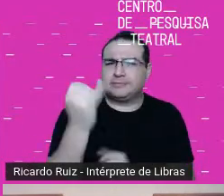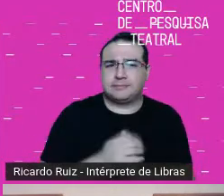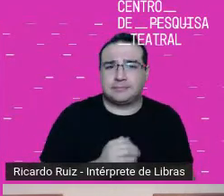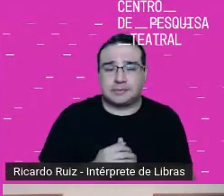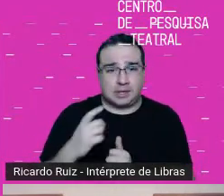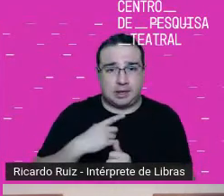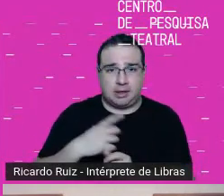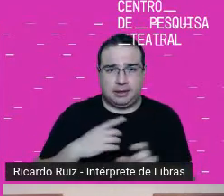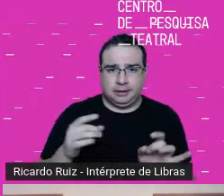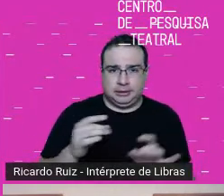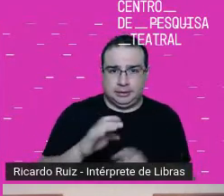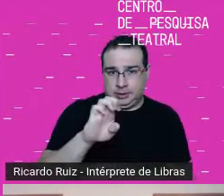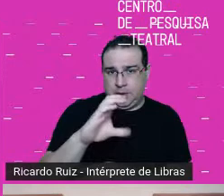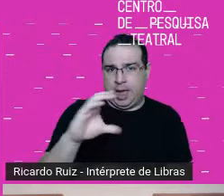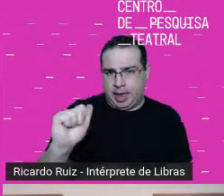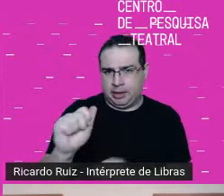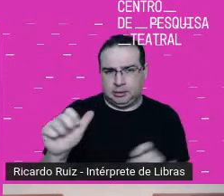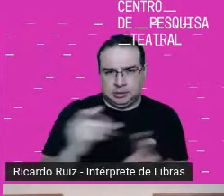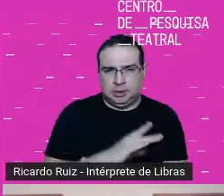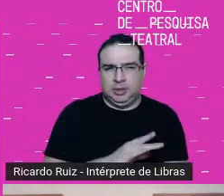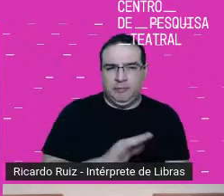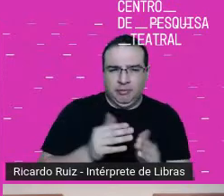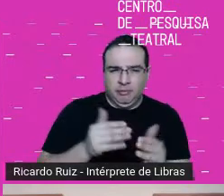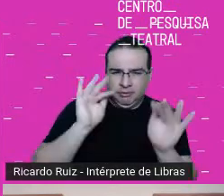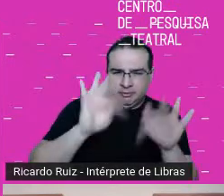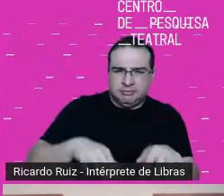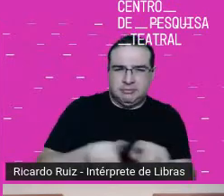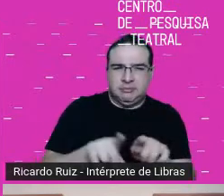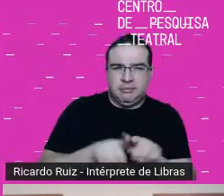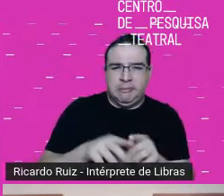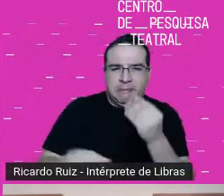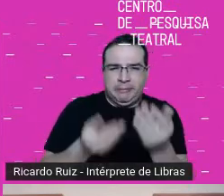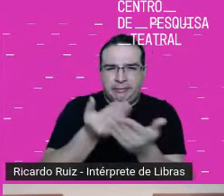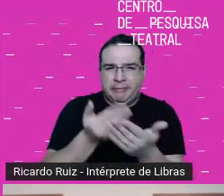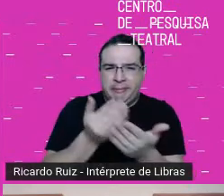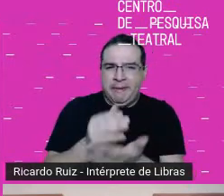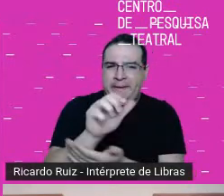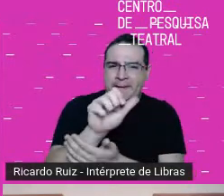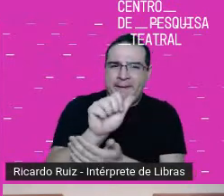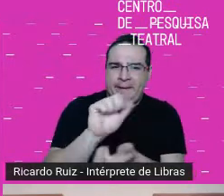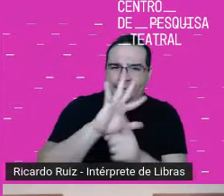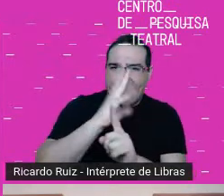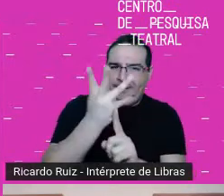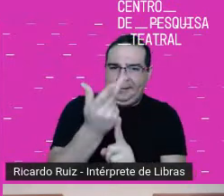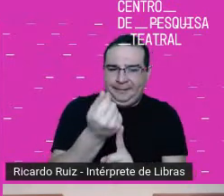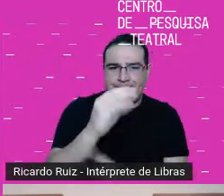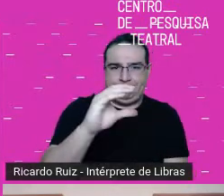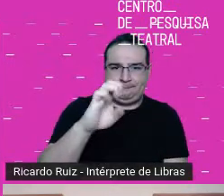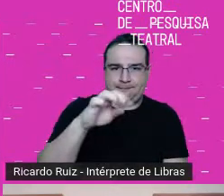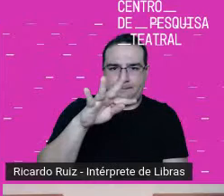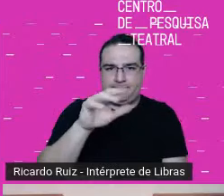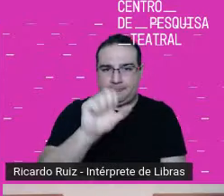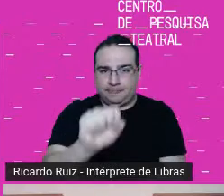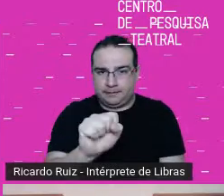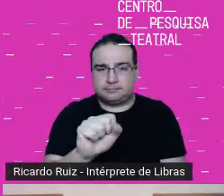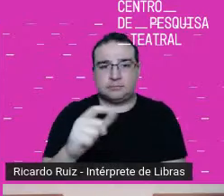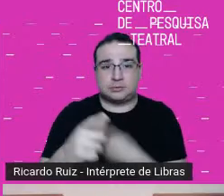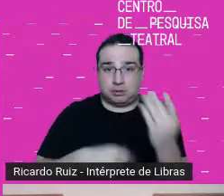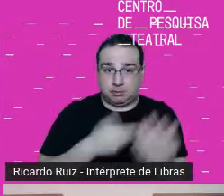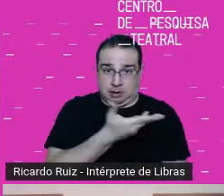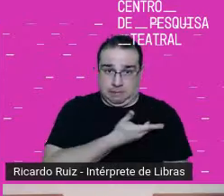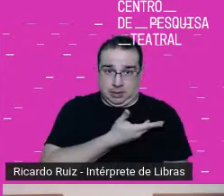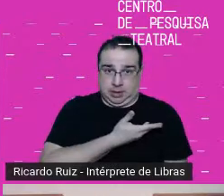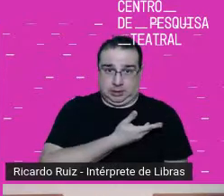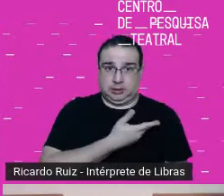Eu estava fazendo ECA, mas eu estava no primeiro ano da ECA, estudando artes cênicas, e eu lembro que uma amiga